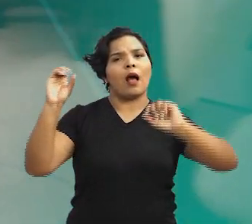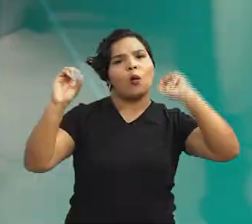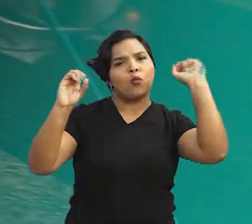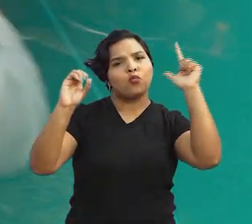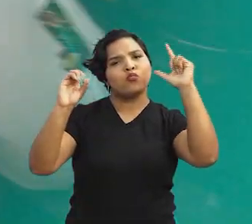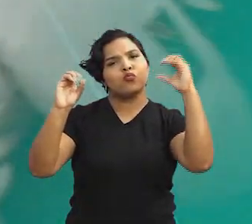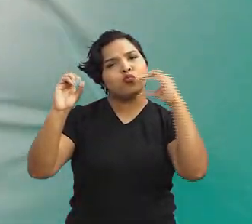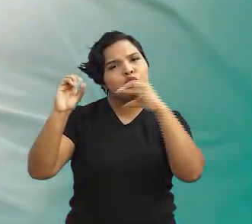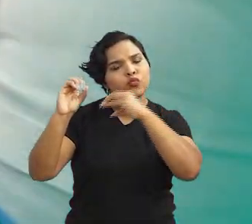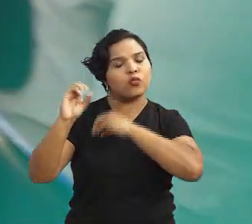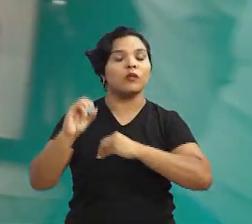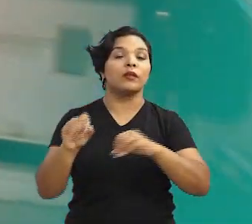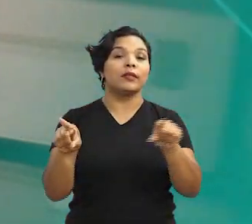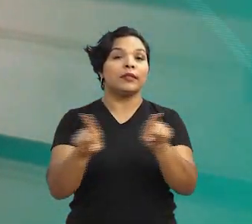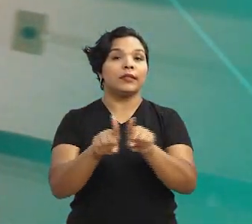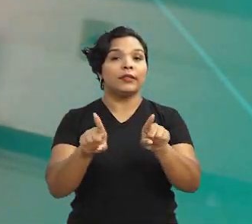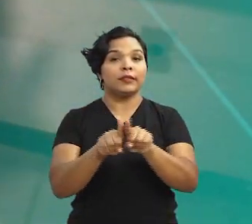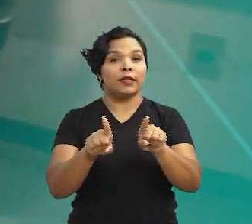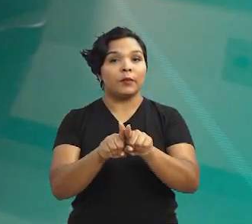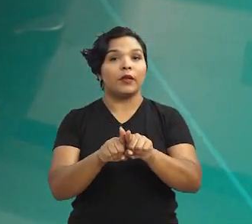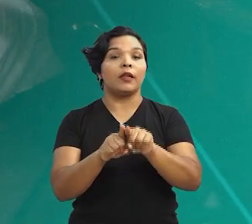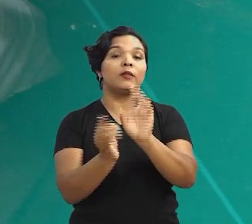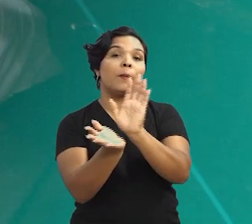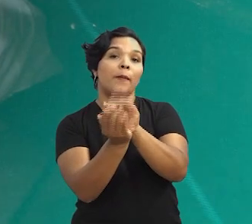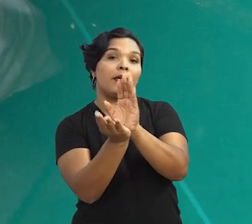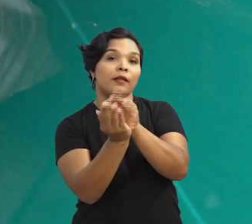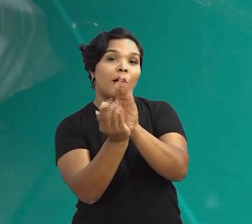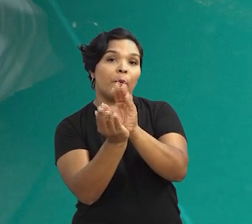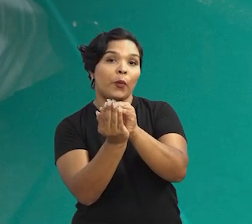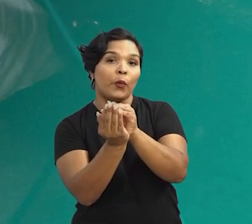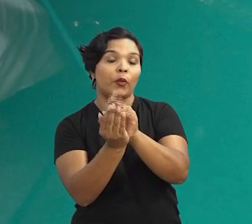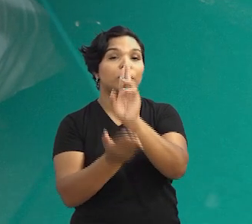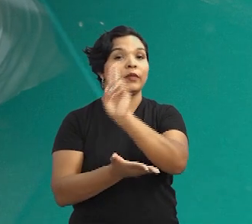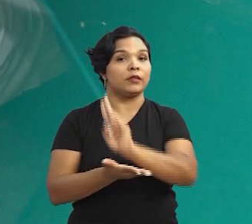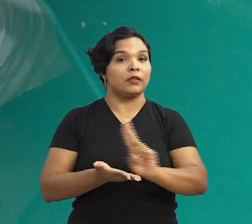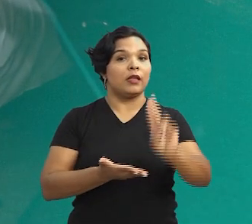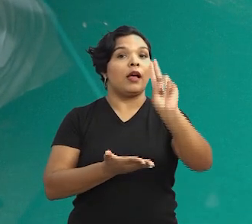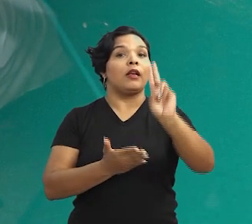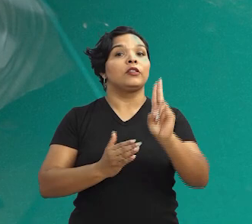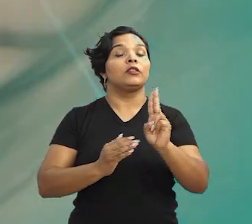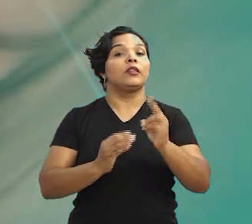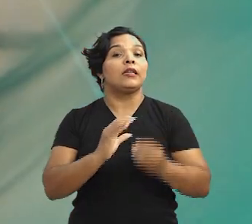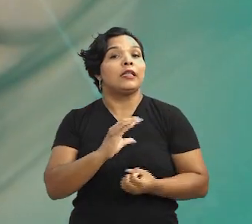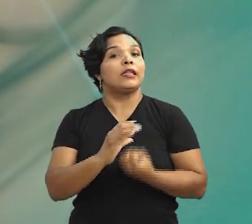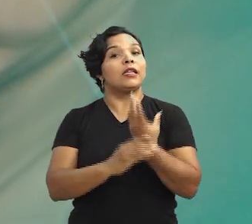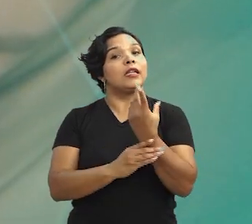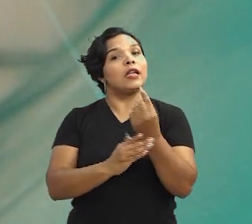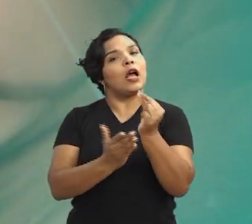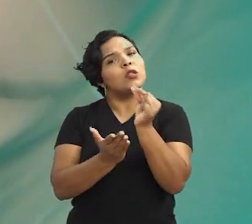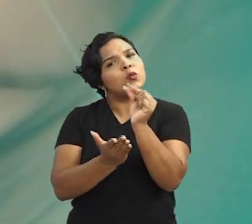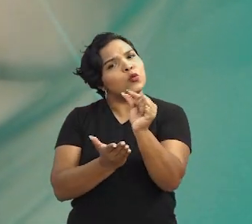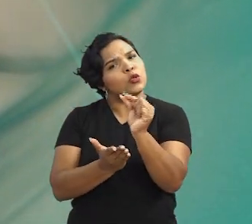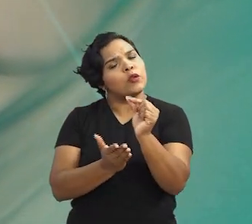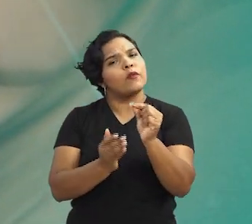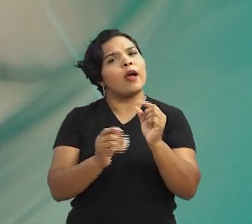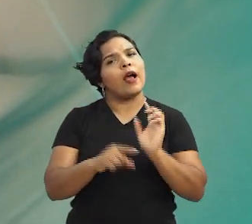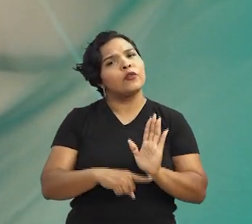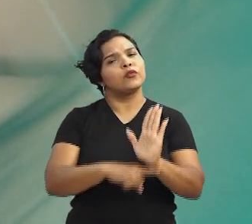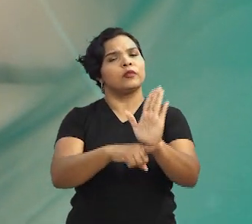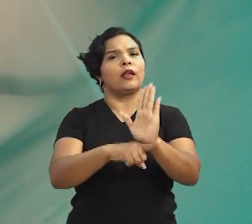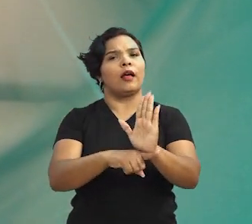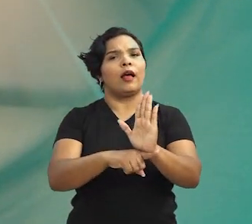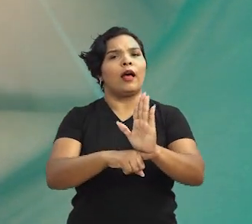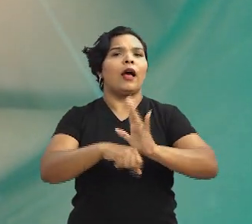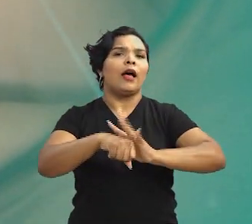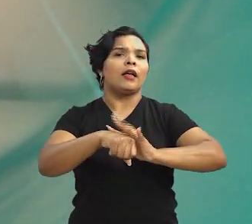estufa. Cientistas da Universidade Federal de Pernambuco, campus de Recife, criam um dispositivo capaz de auxiliar no diagnóstico